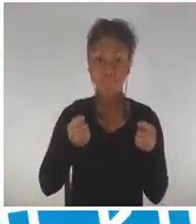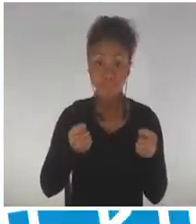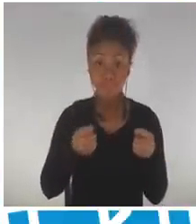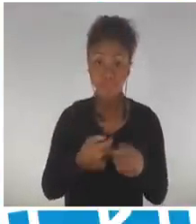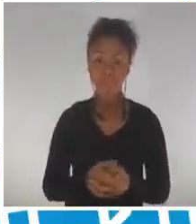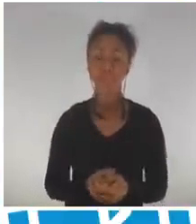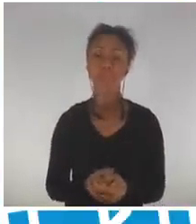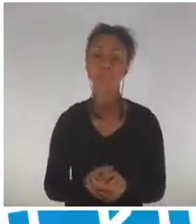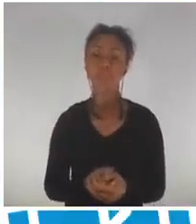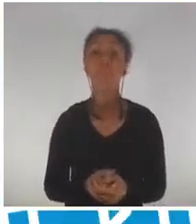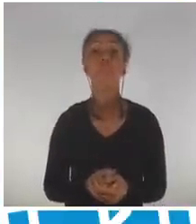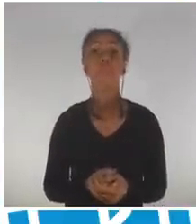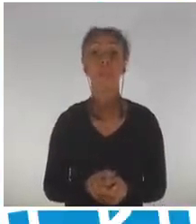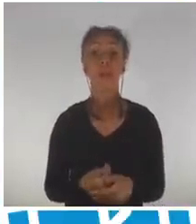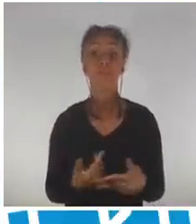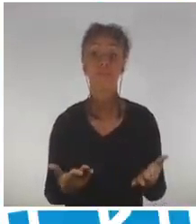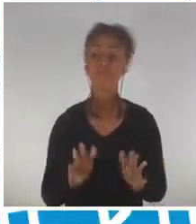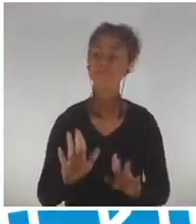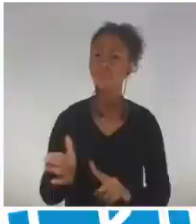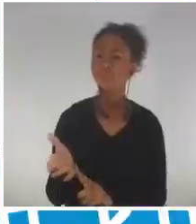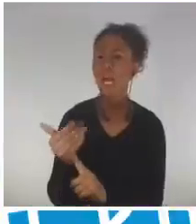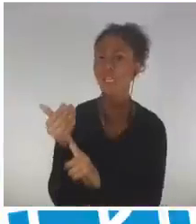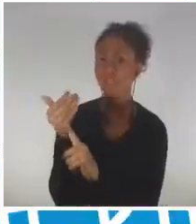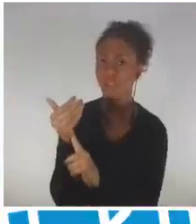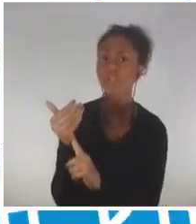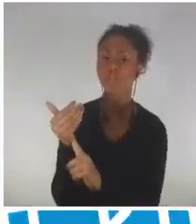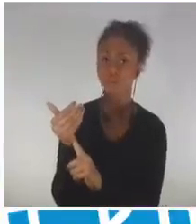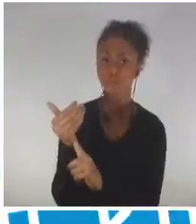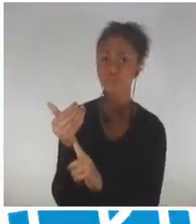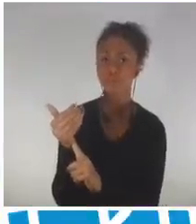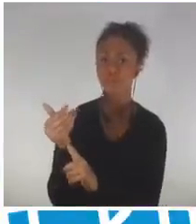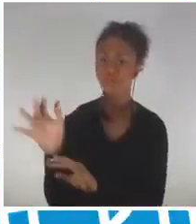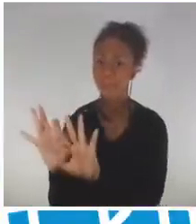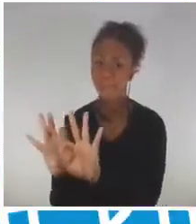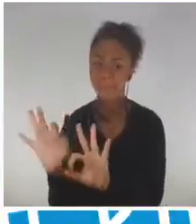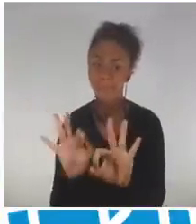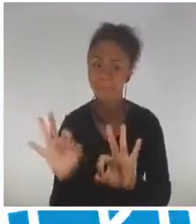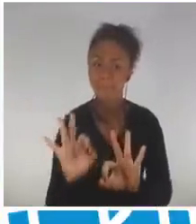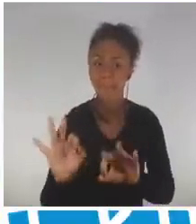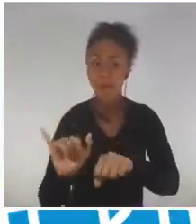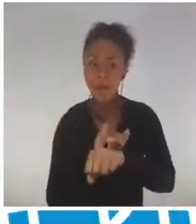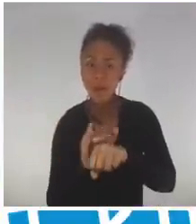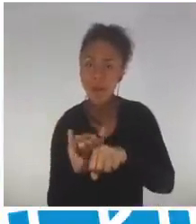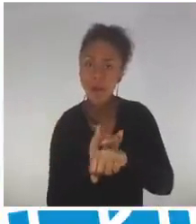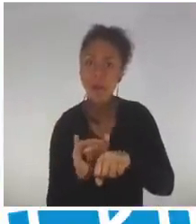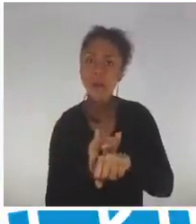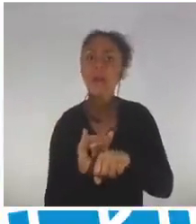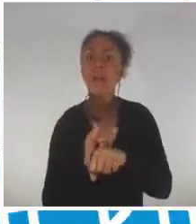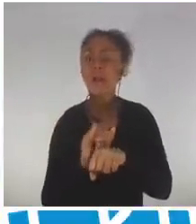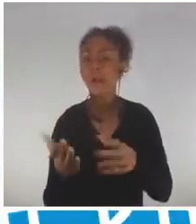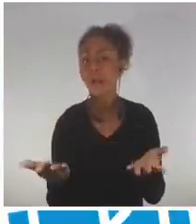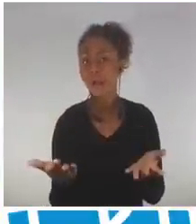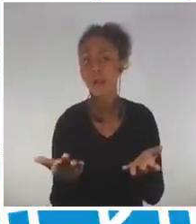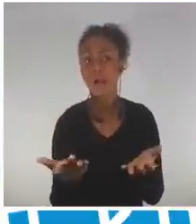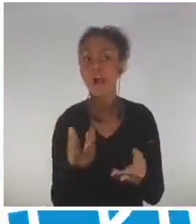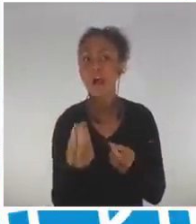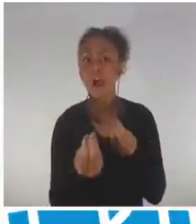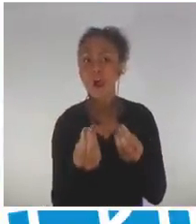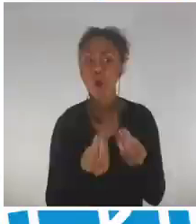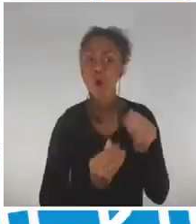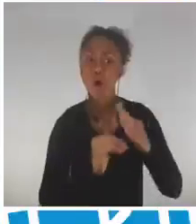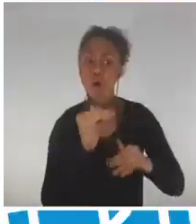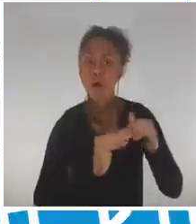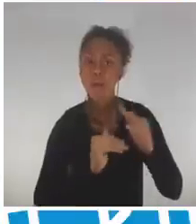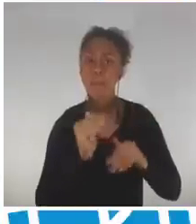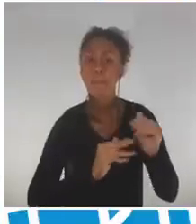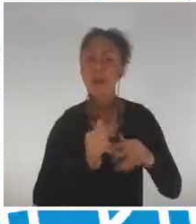Embora a tecnologia básica de produção das medidas e tecnologia básica de aplicação às matrizes de